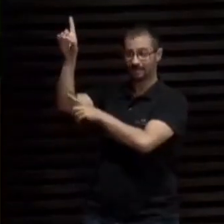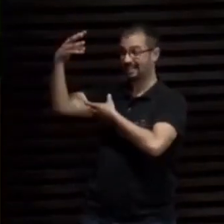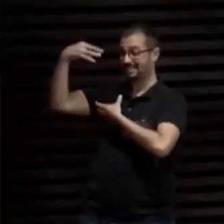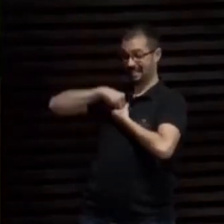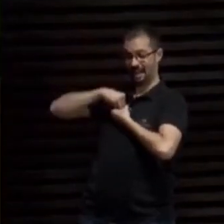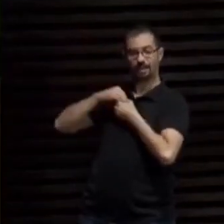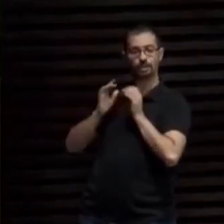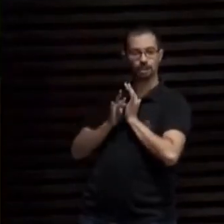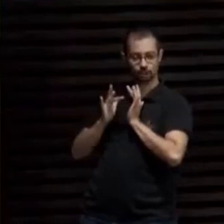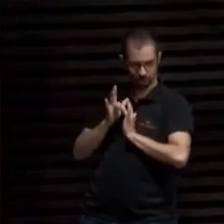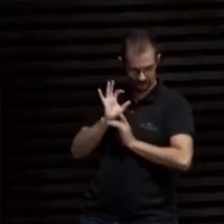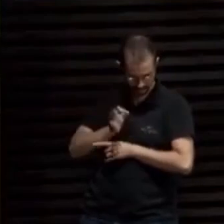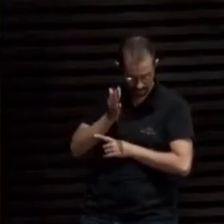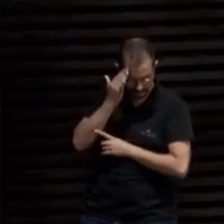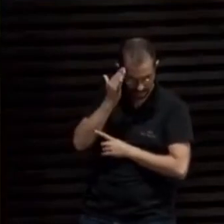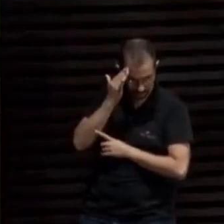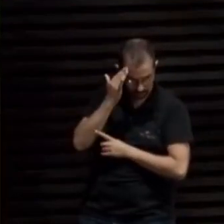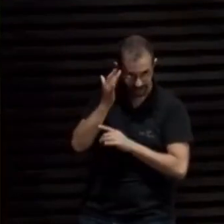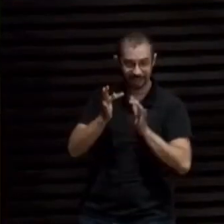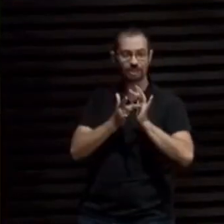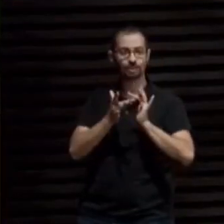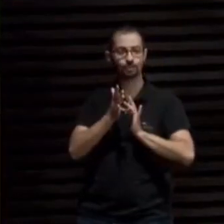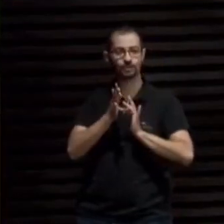Isso vai gerar unidade.